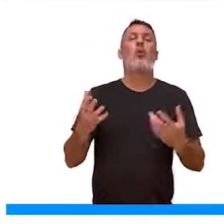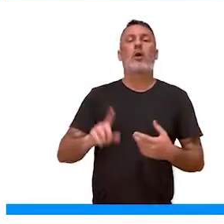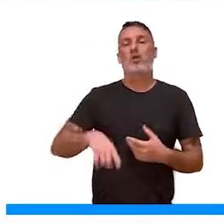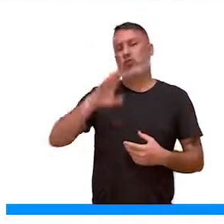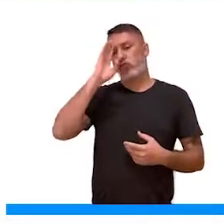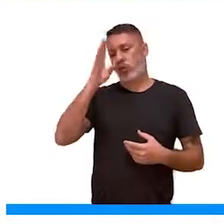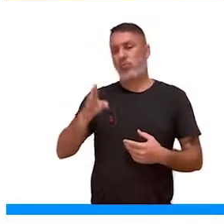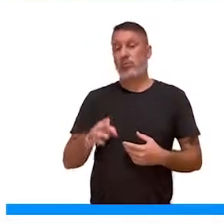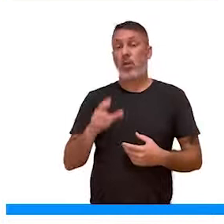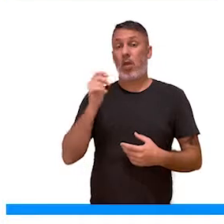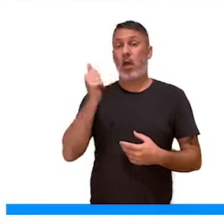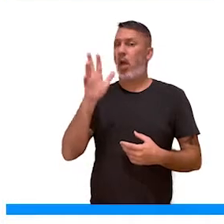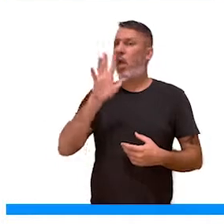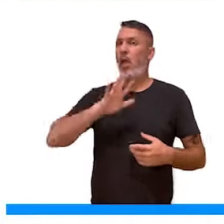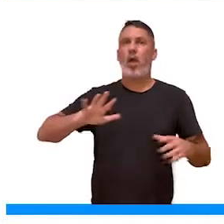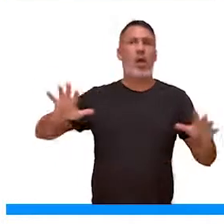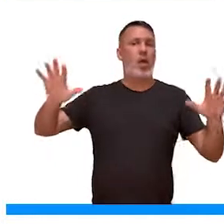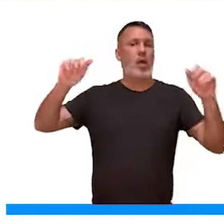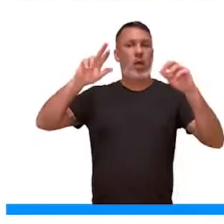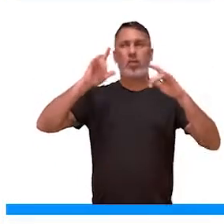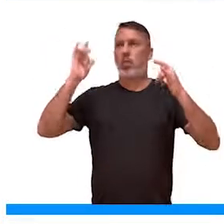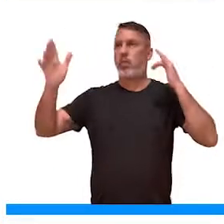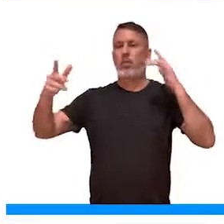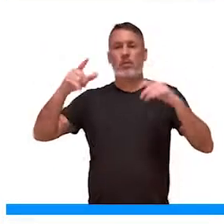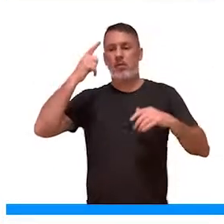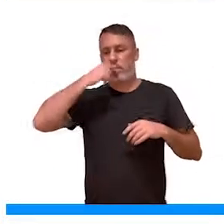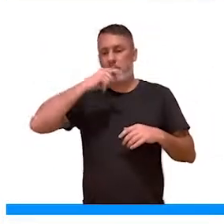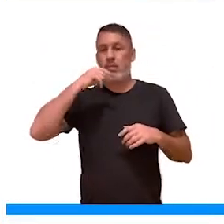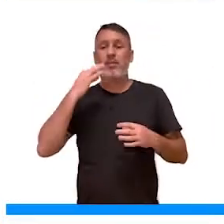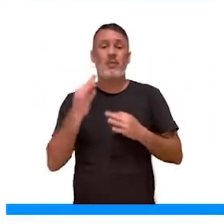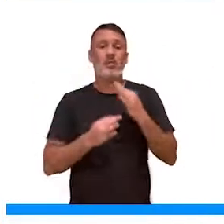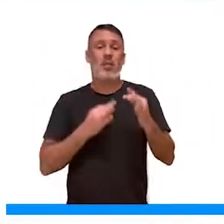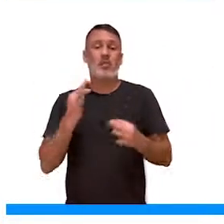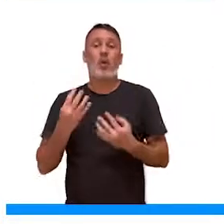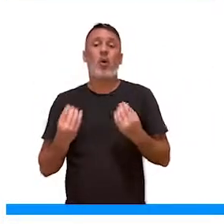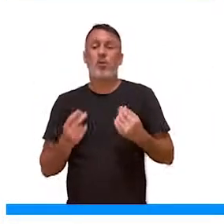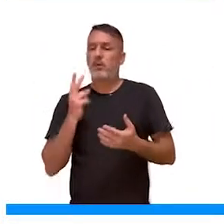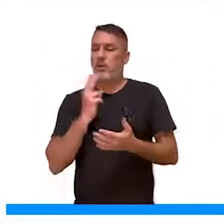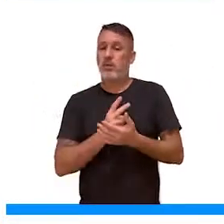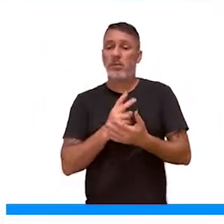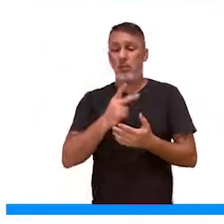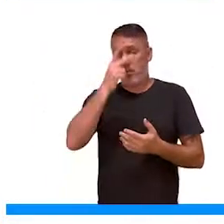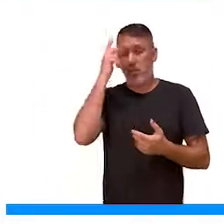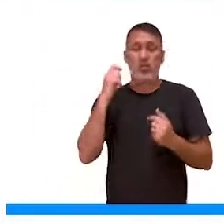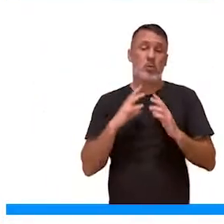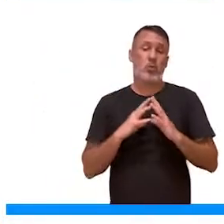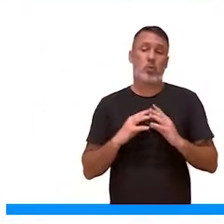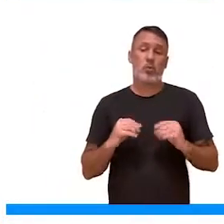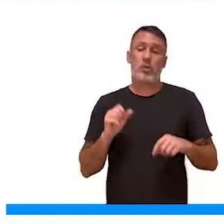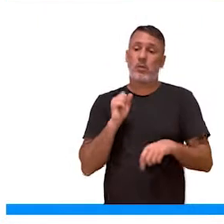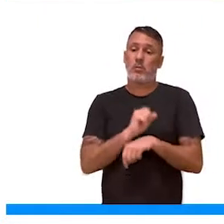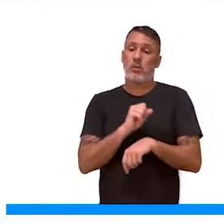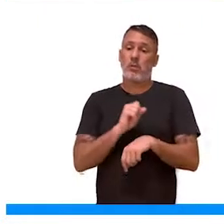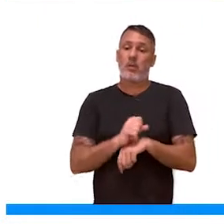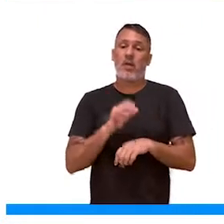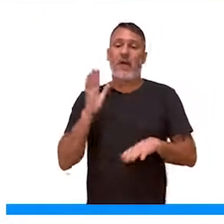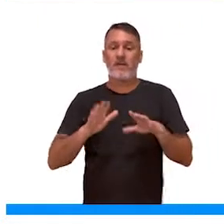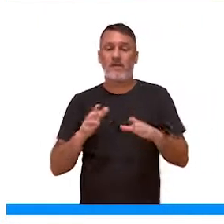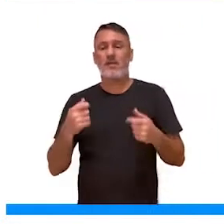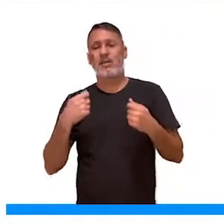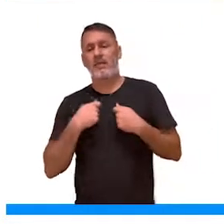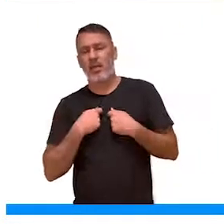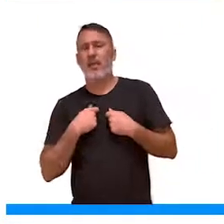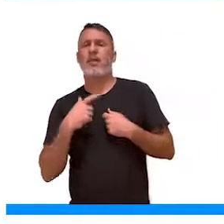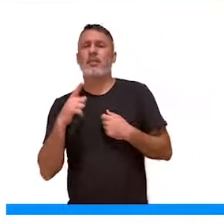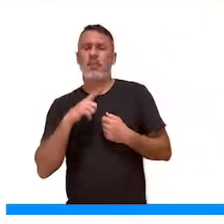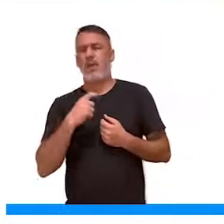tem vetor. Esse vírus está presente no ar. O tratamento é apenas a pessoa esperar passar, né? Tem